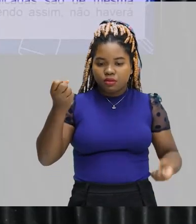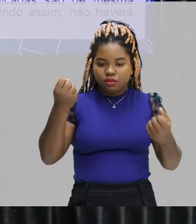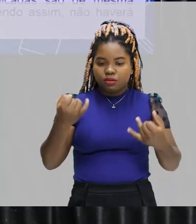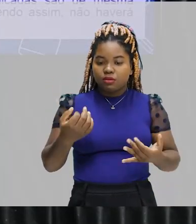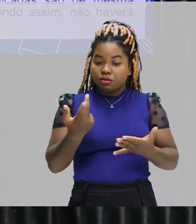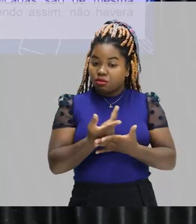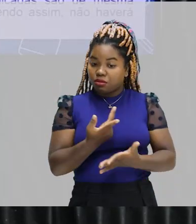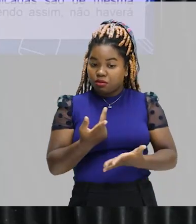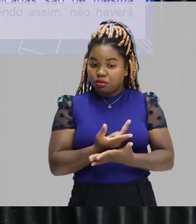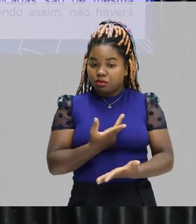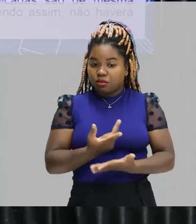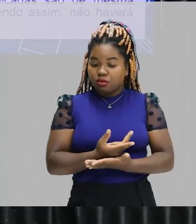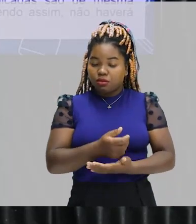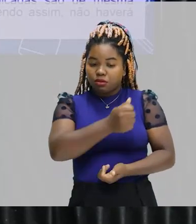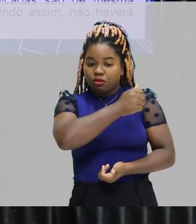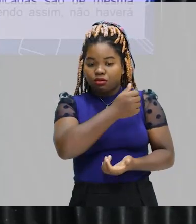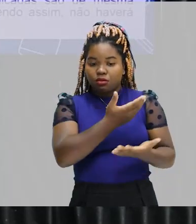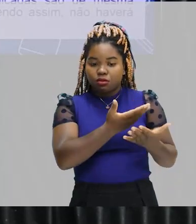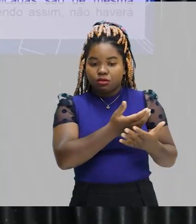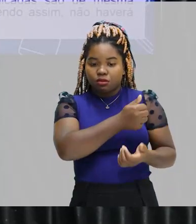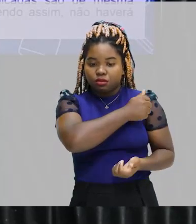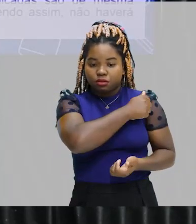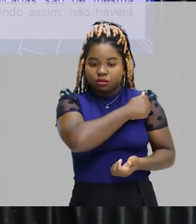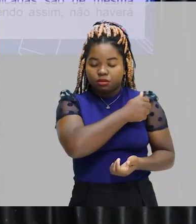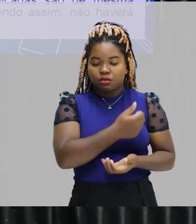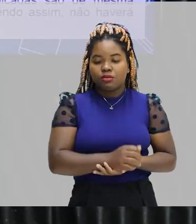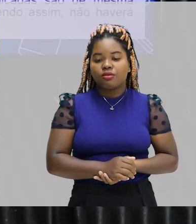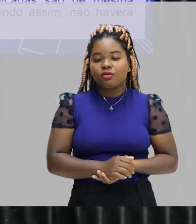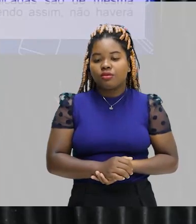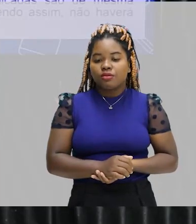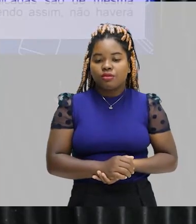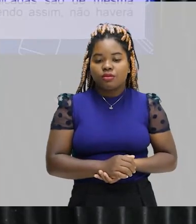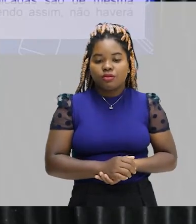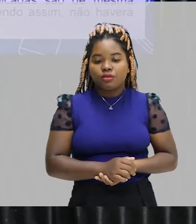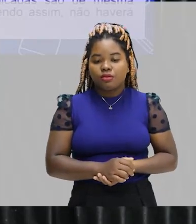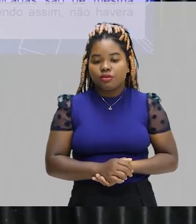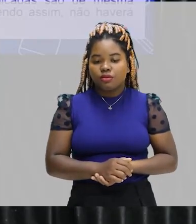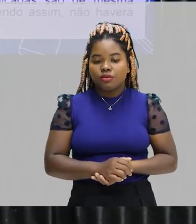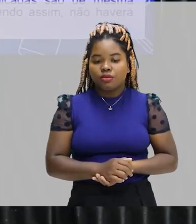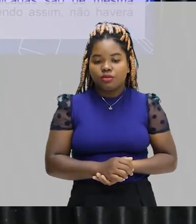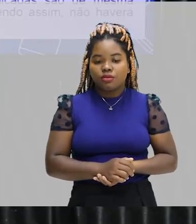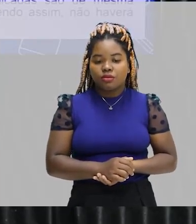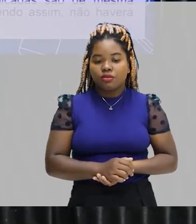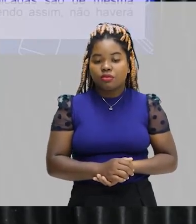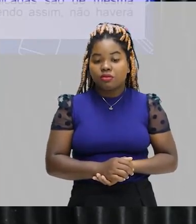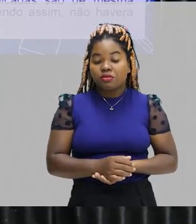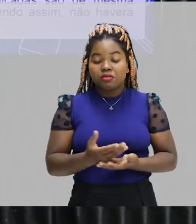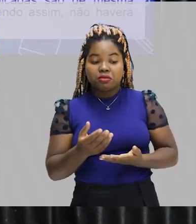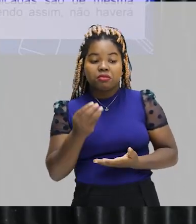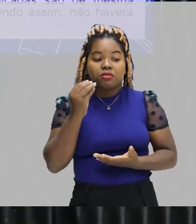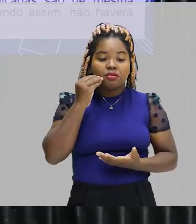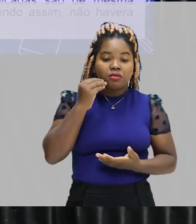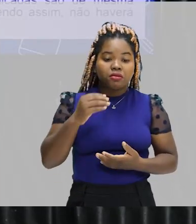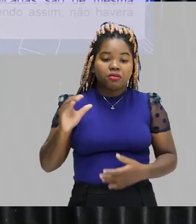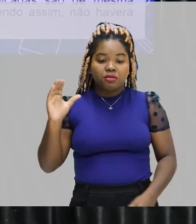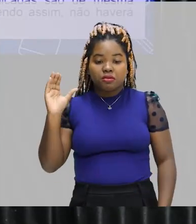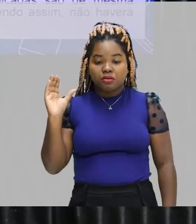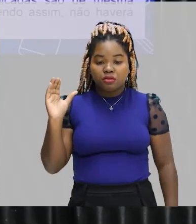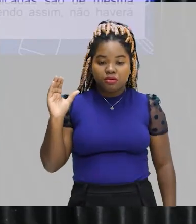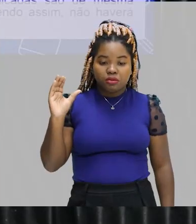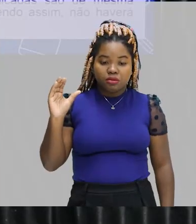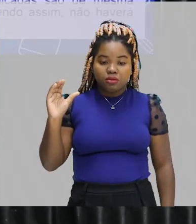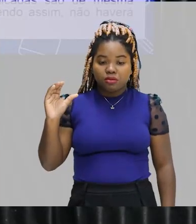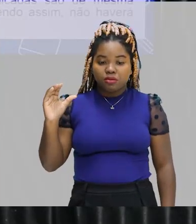patas do cavalo e o solo é a responsável pelo movimento. Vamos ver, né? Letra C. O estudante